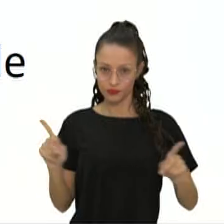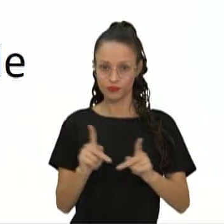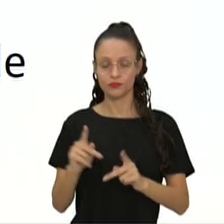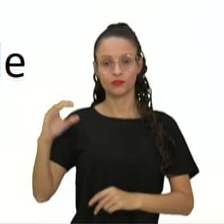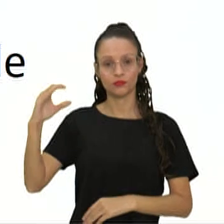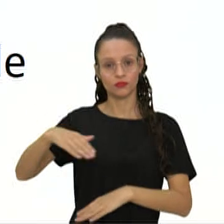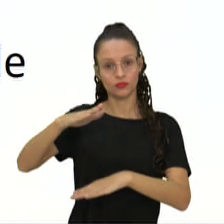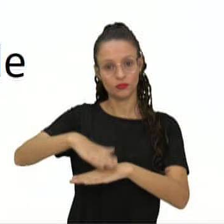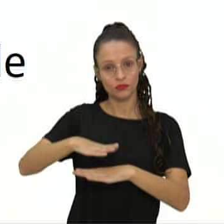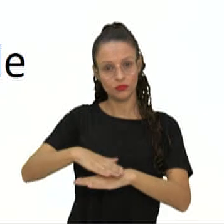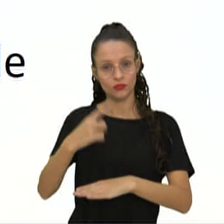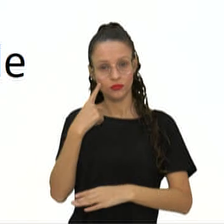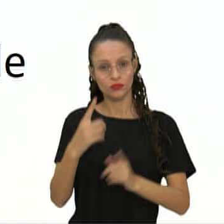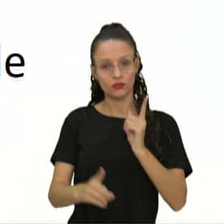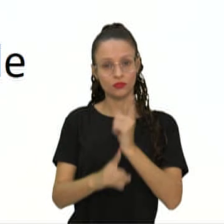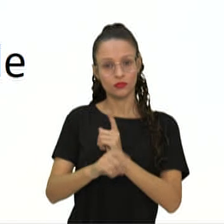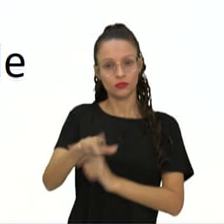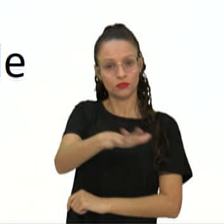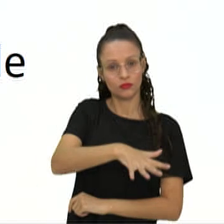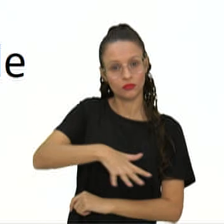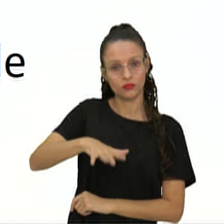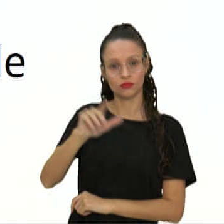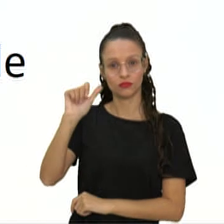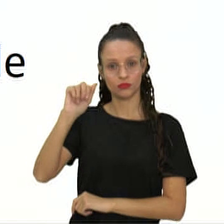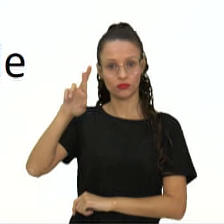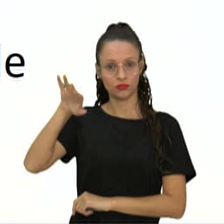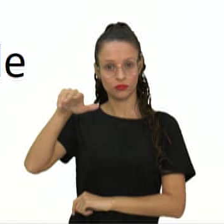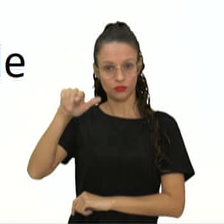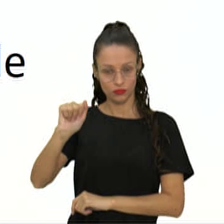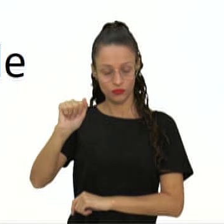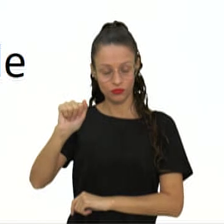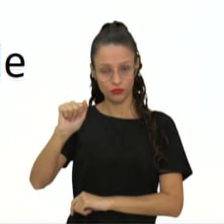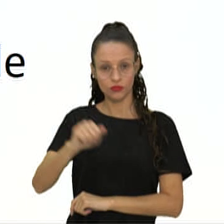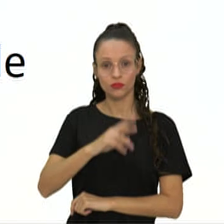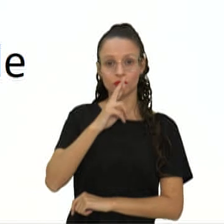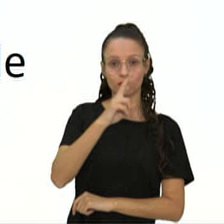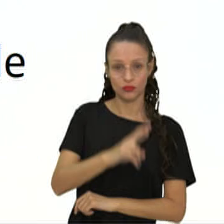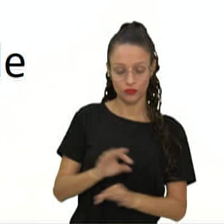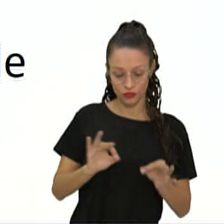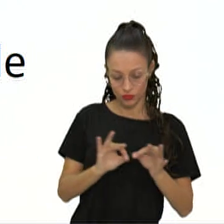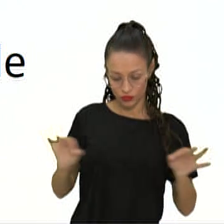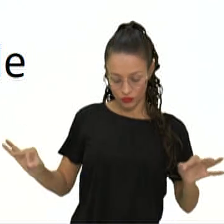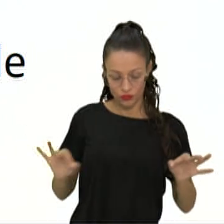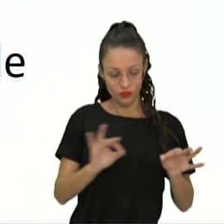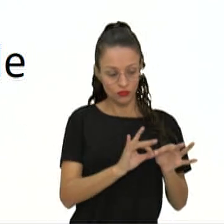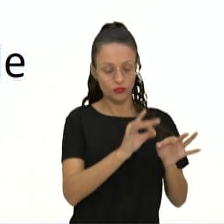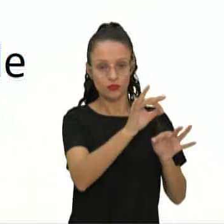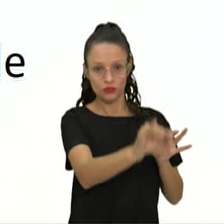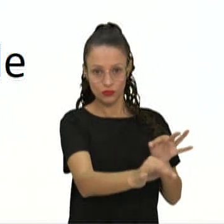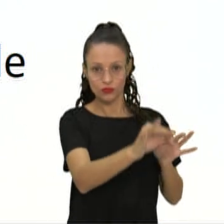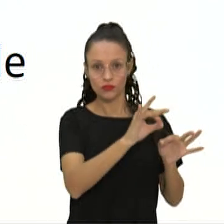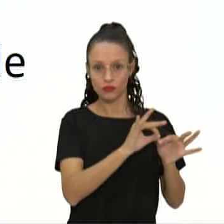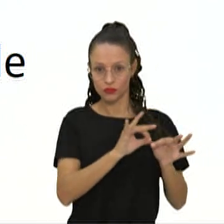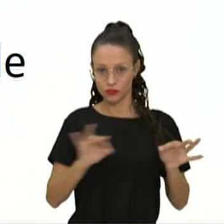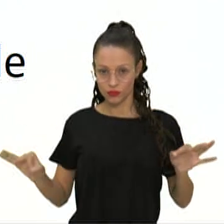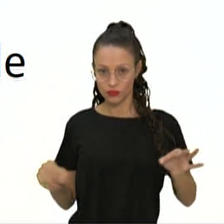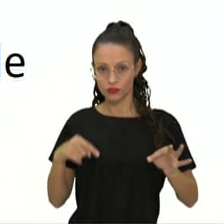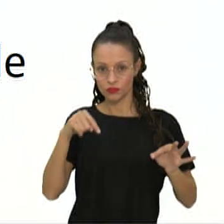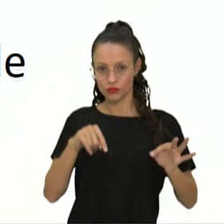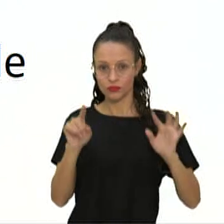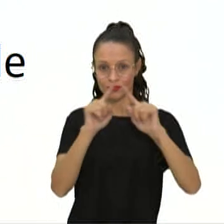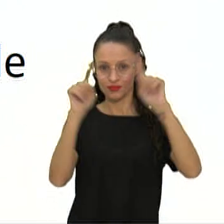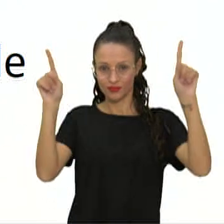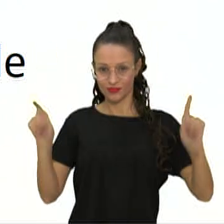C. Determine a área do terreno. A área vai ser o quê? Produto do comprimento pela largura. Então eu multiplico o comprimento pela largura,